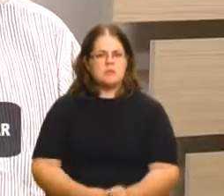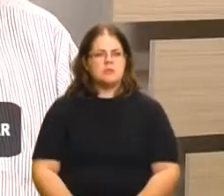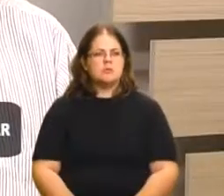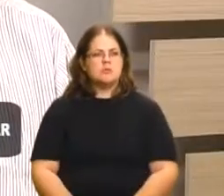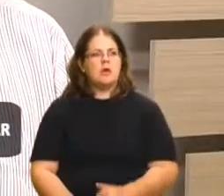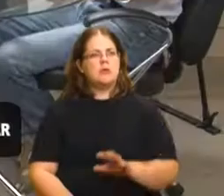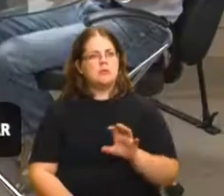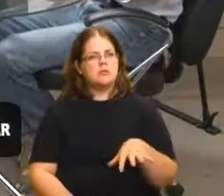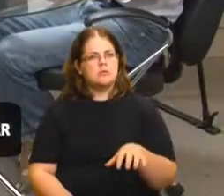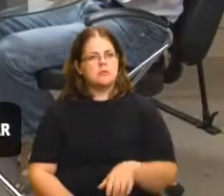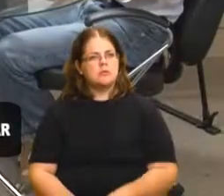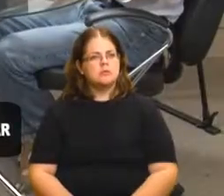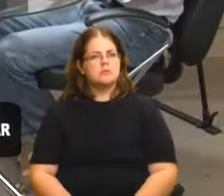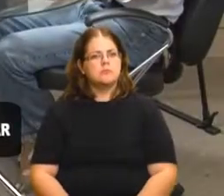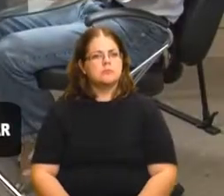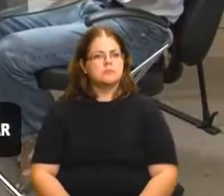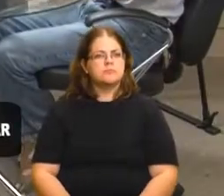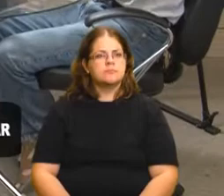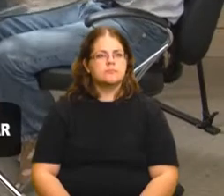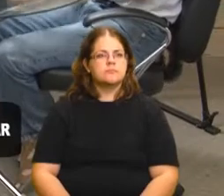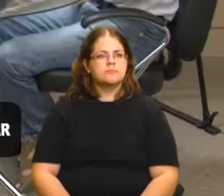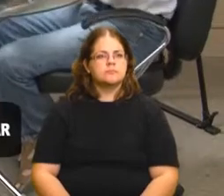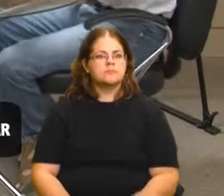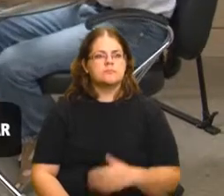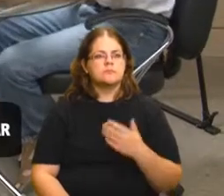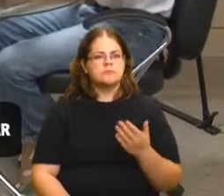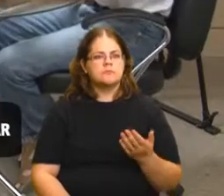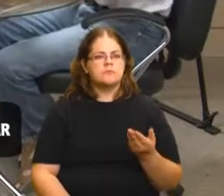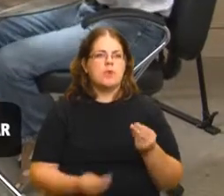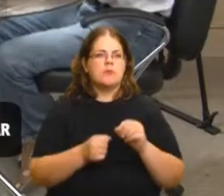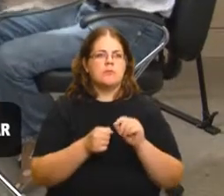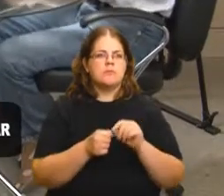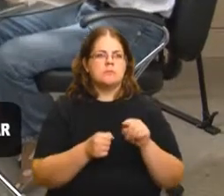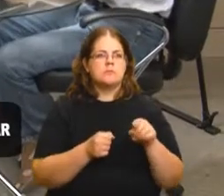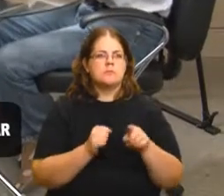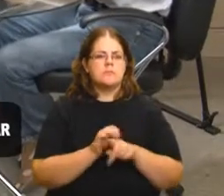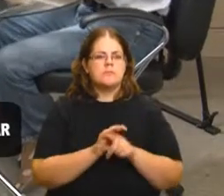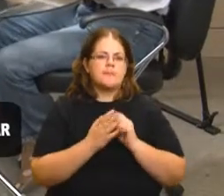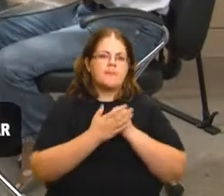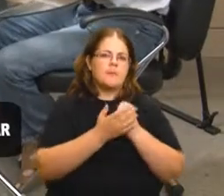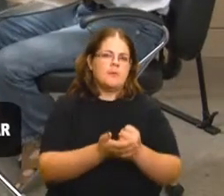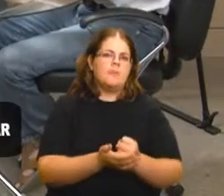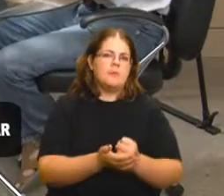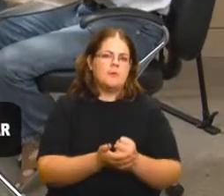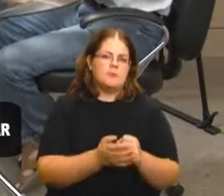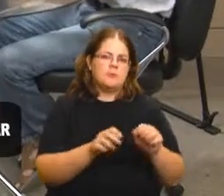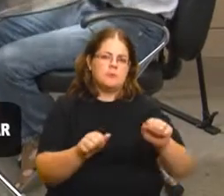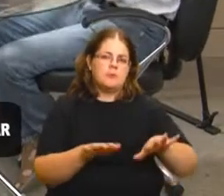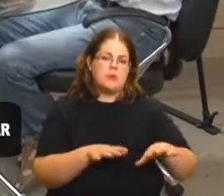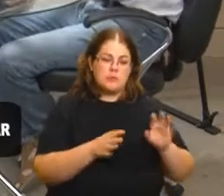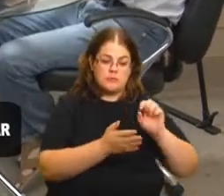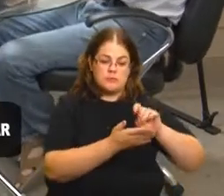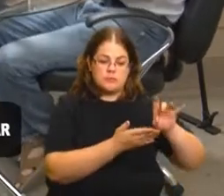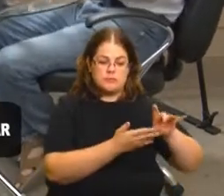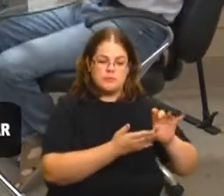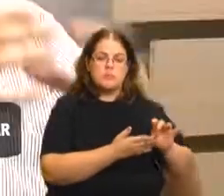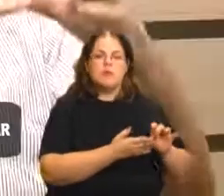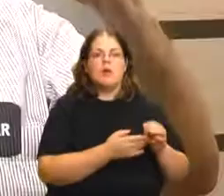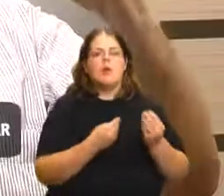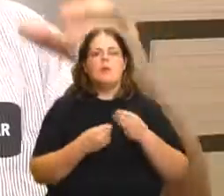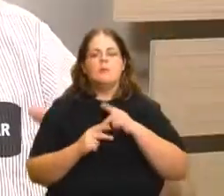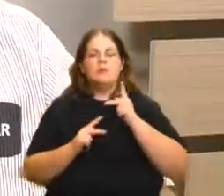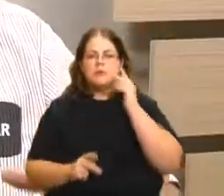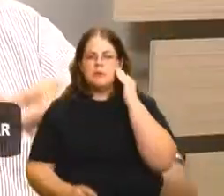Mais ou menos isso. Apoiado pelo Congresso. Por um Congresso Congresso da legitimidade. apoiado por um Congresso já expurgado em Só grande para as parte. pessoas entenderem, o